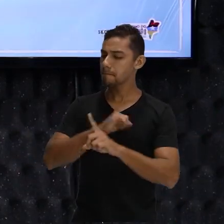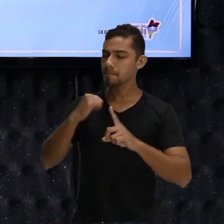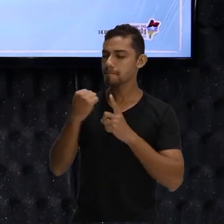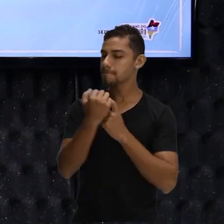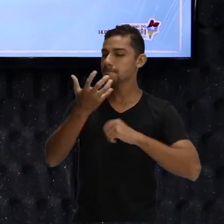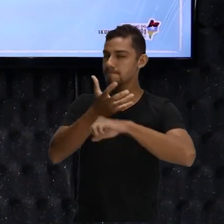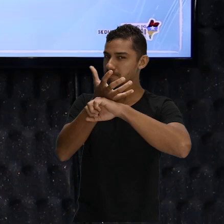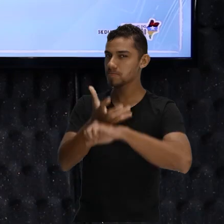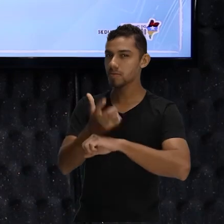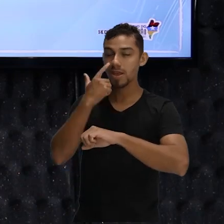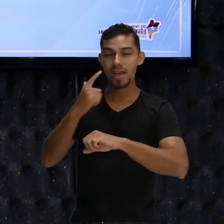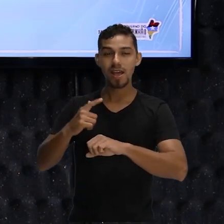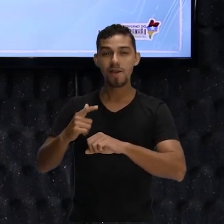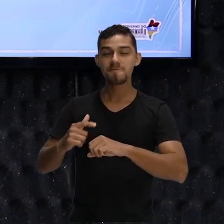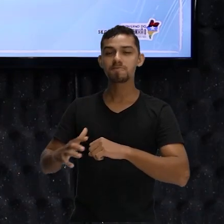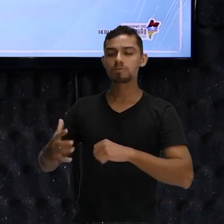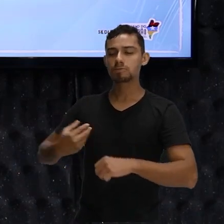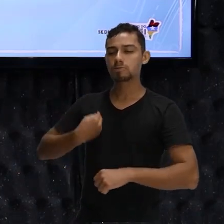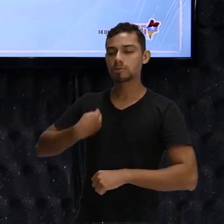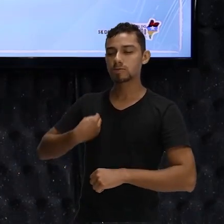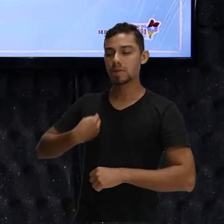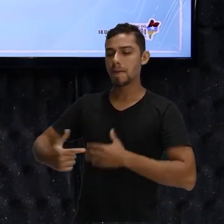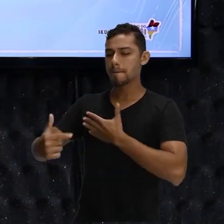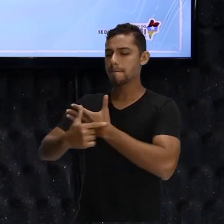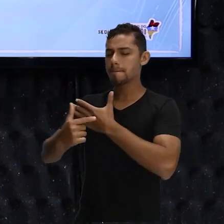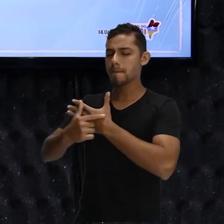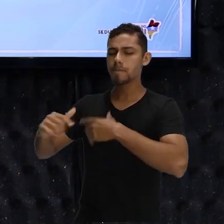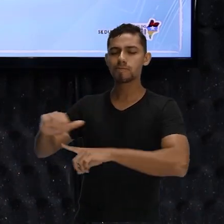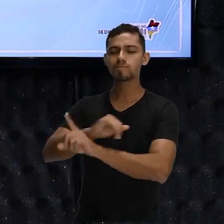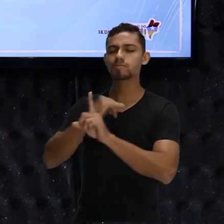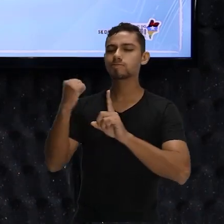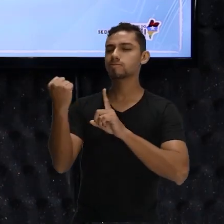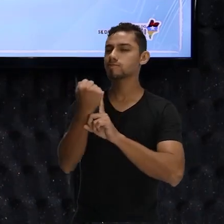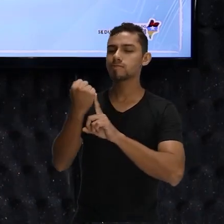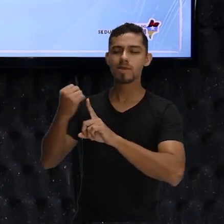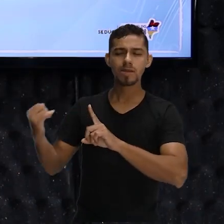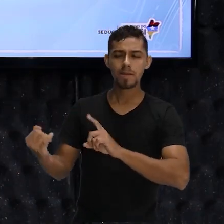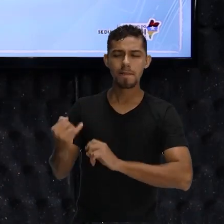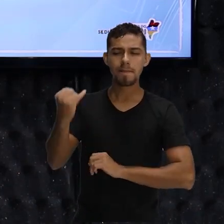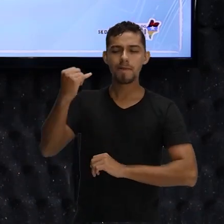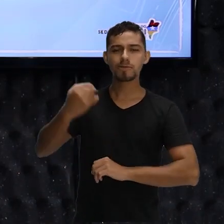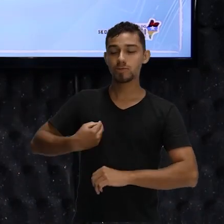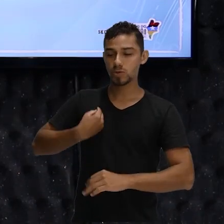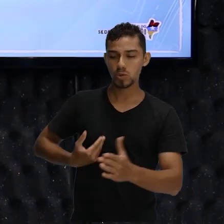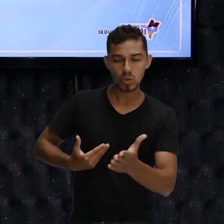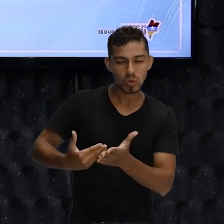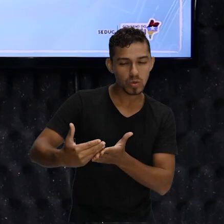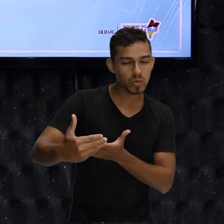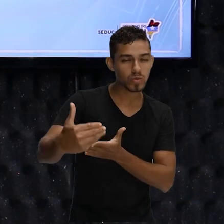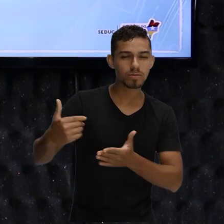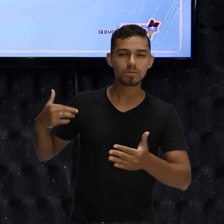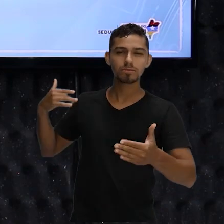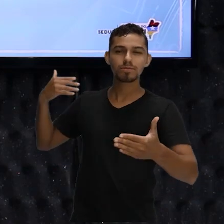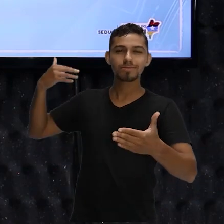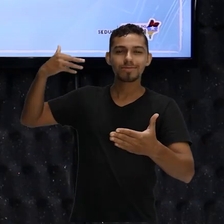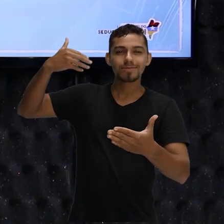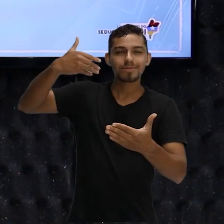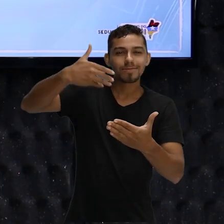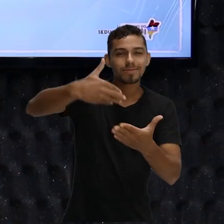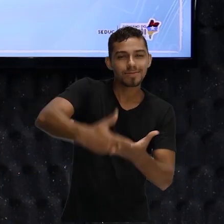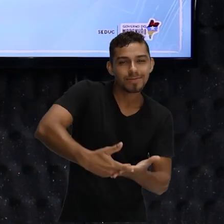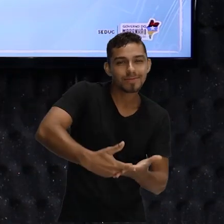status e papéis sociais. Assunto ali bem do início da trajetória do conhecimento sociológico, na parte